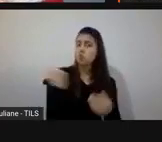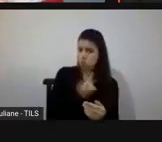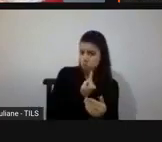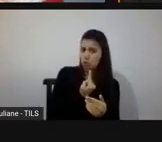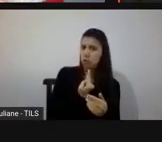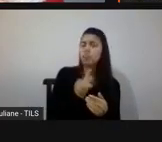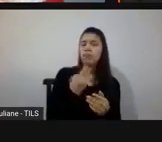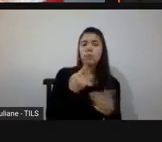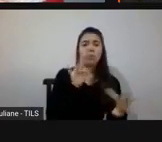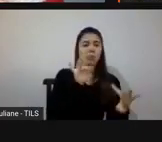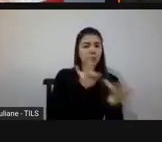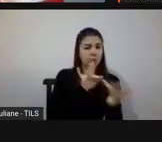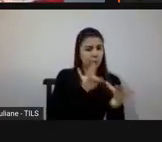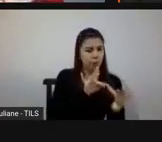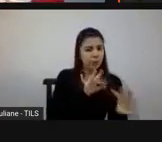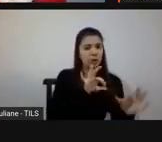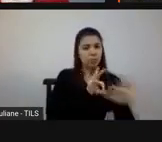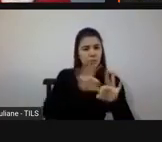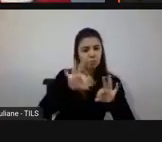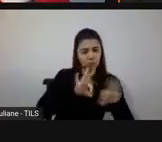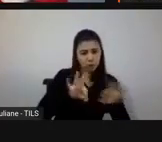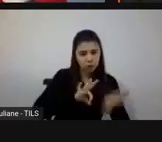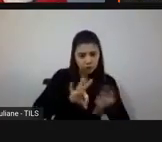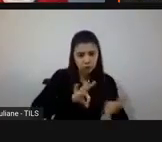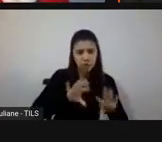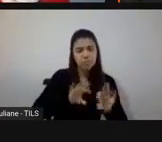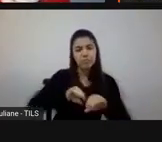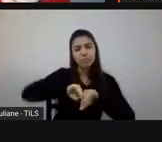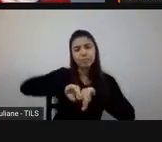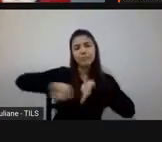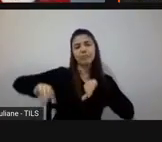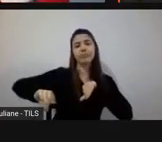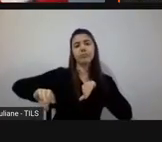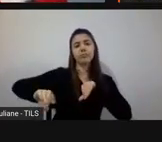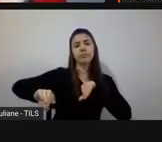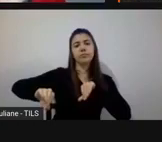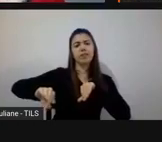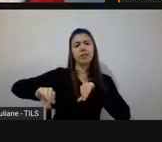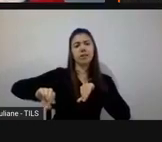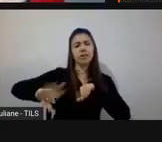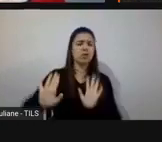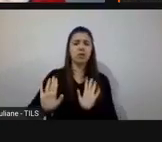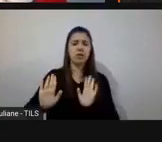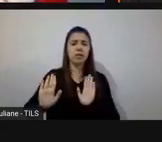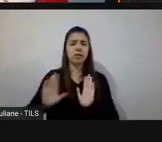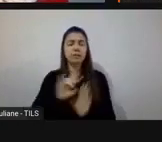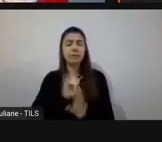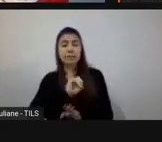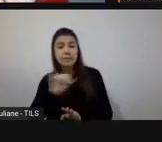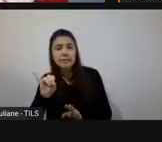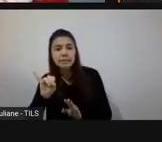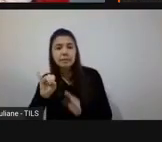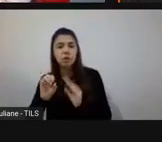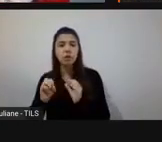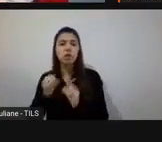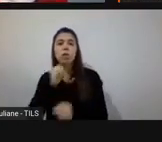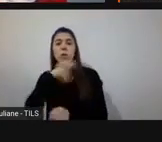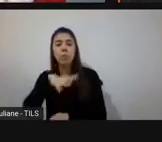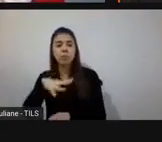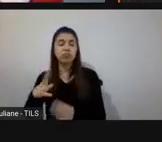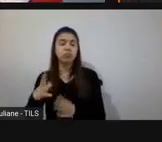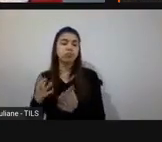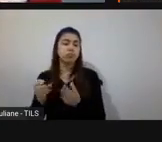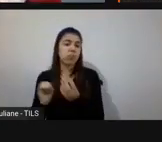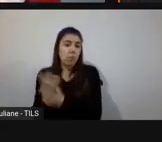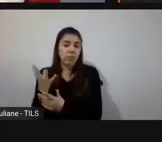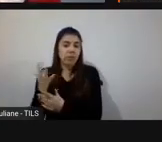ter esse distanciamento dele, né? E se alguém precisa sair da casa, é o abusador e não a vítima, né? Então, são muitas questões envolvidas.